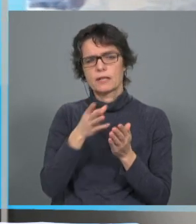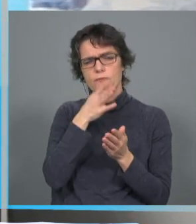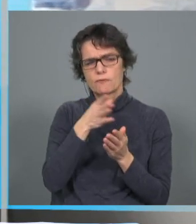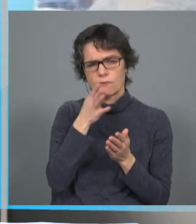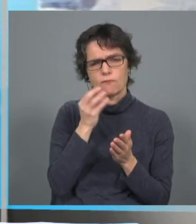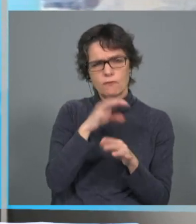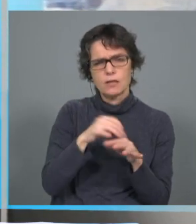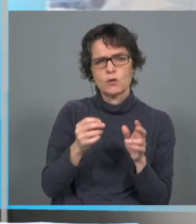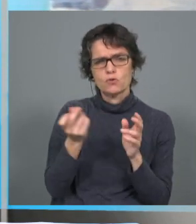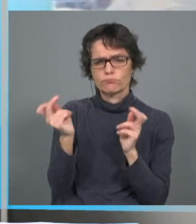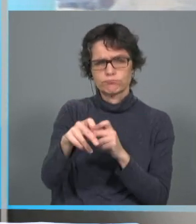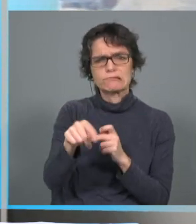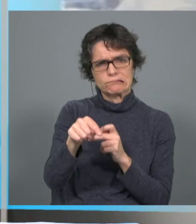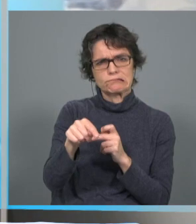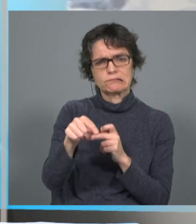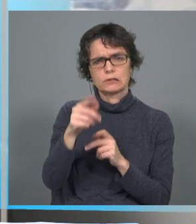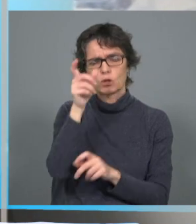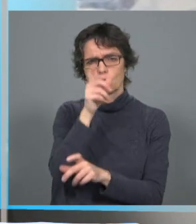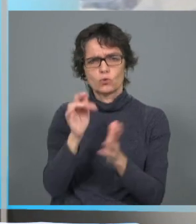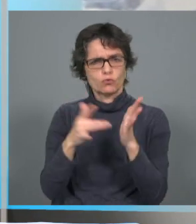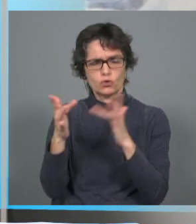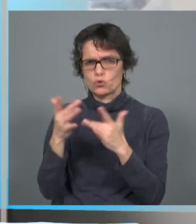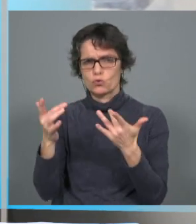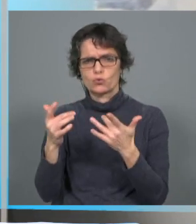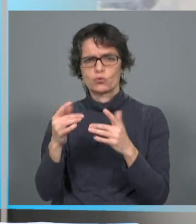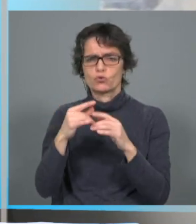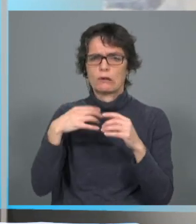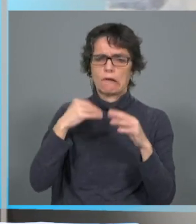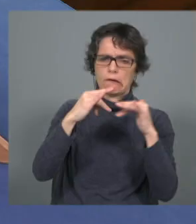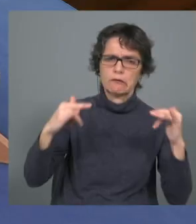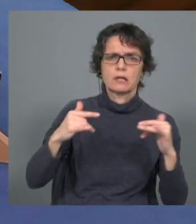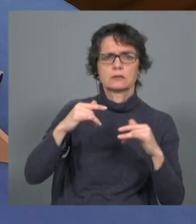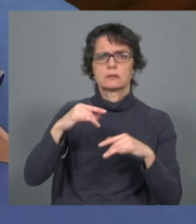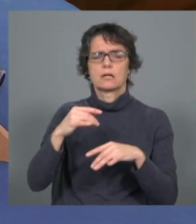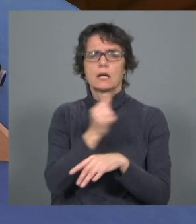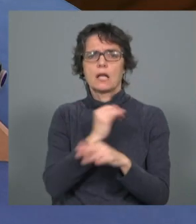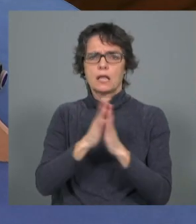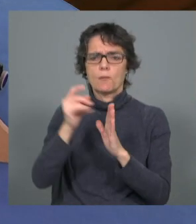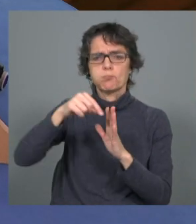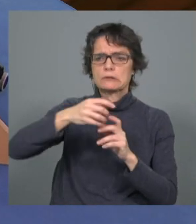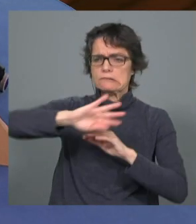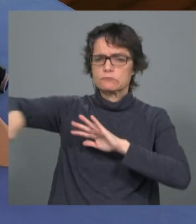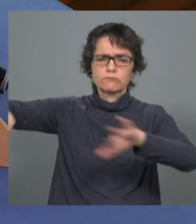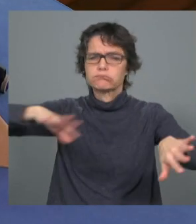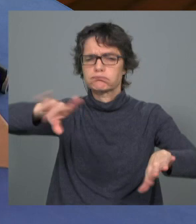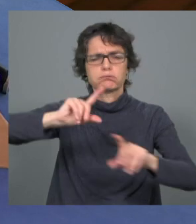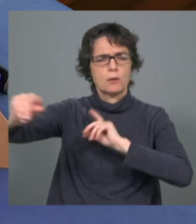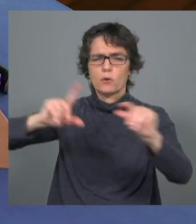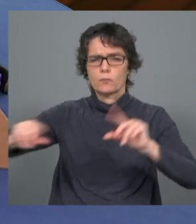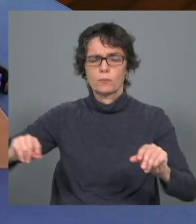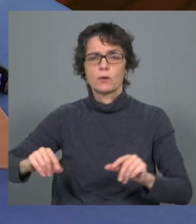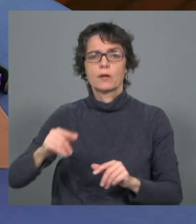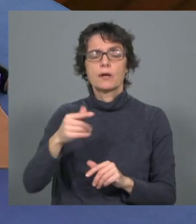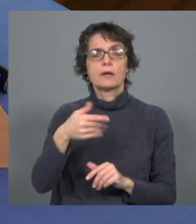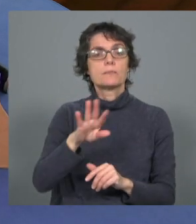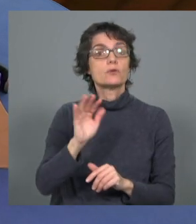templo, de Jesus a escorraçar os vendilhões do templo. Mas os sinóticos põem este episódio no